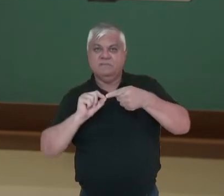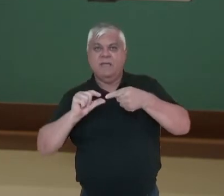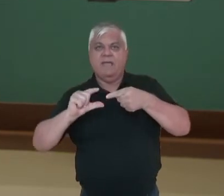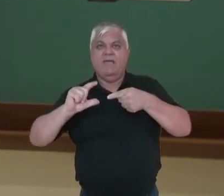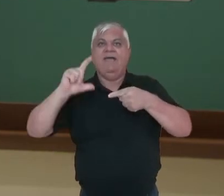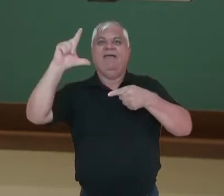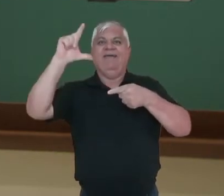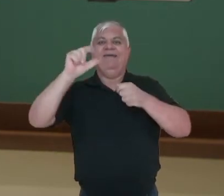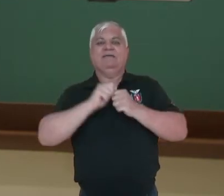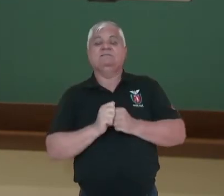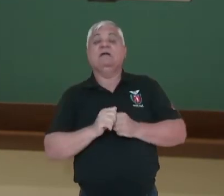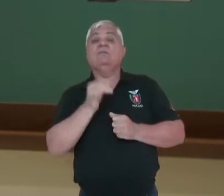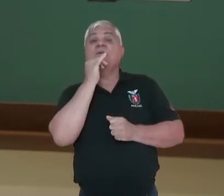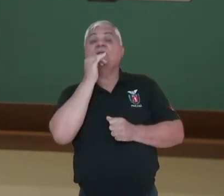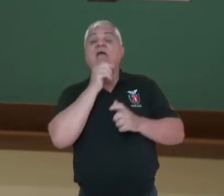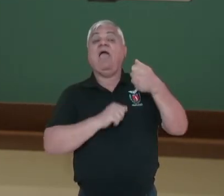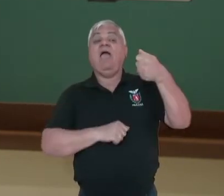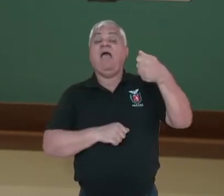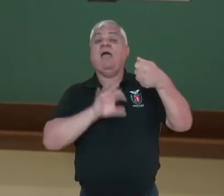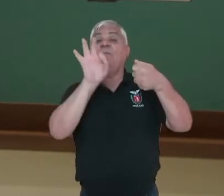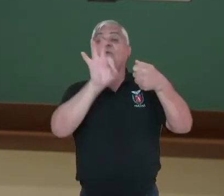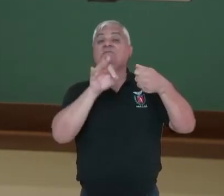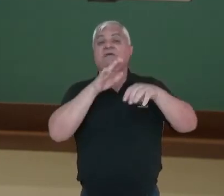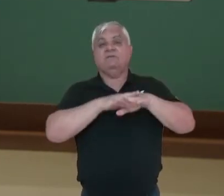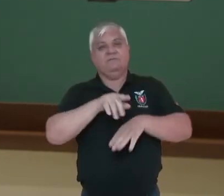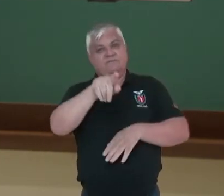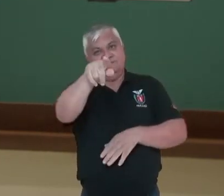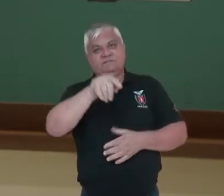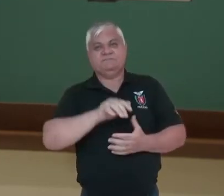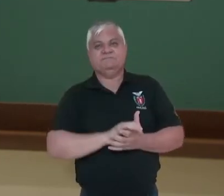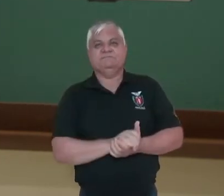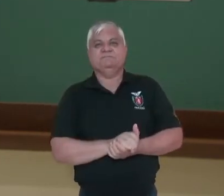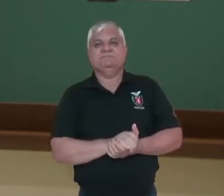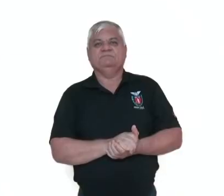o alfa em porcentagem. Agora é com vocês.